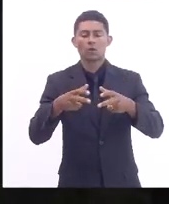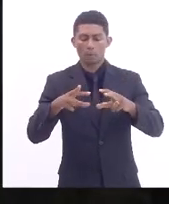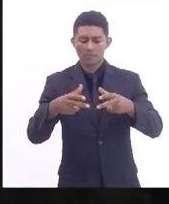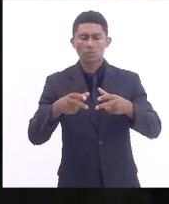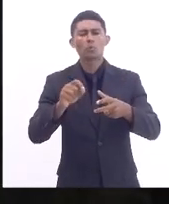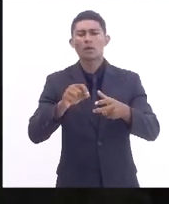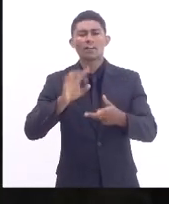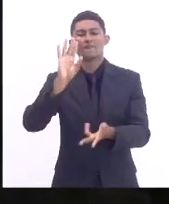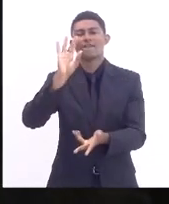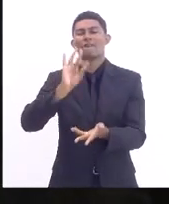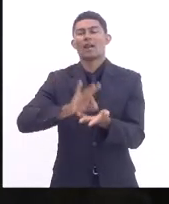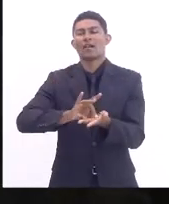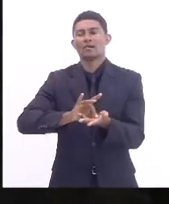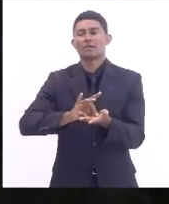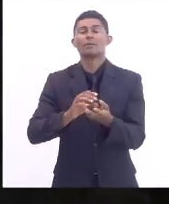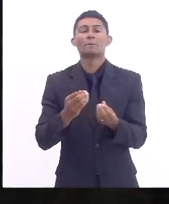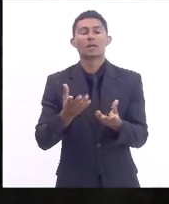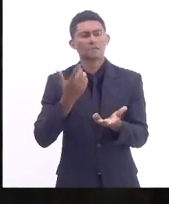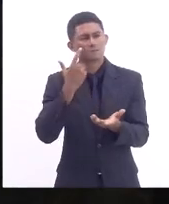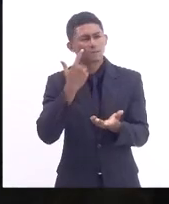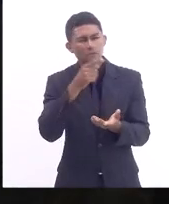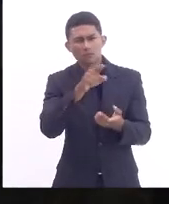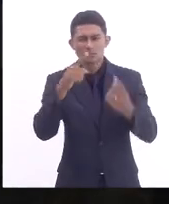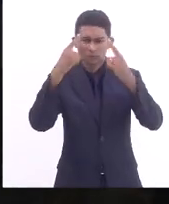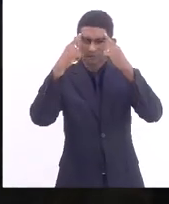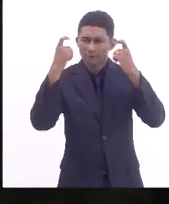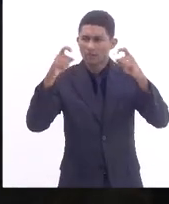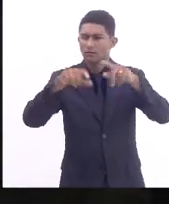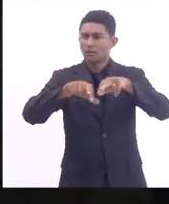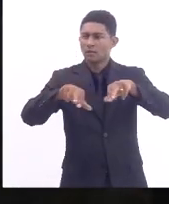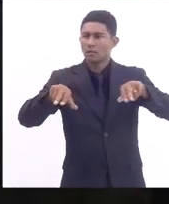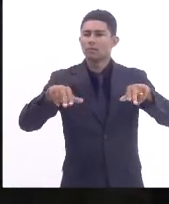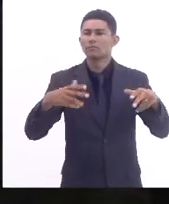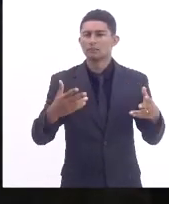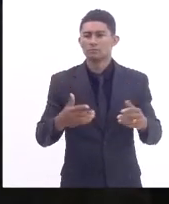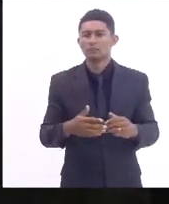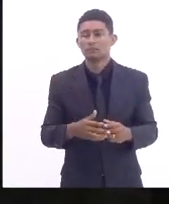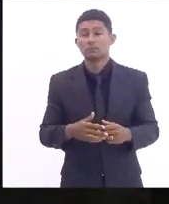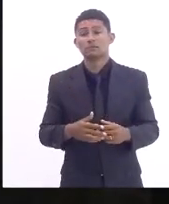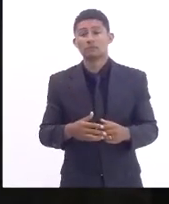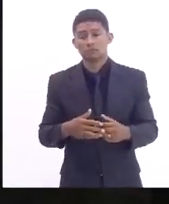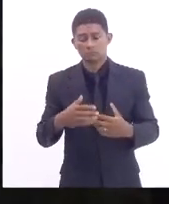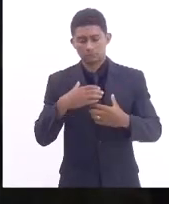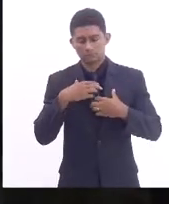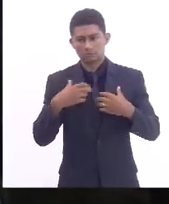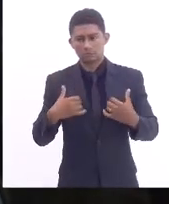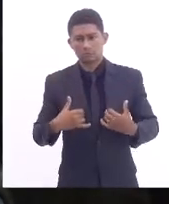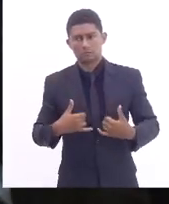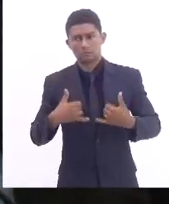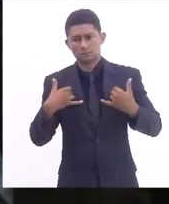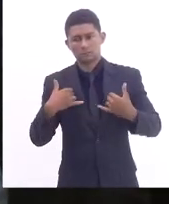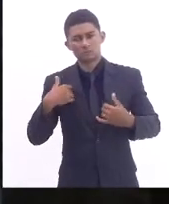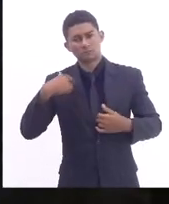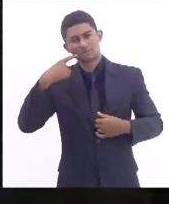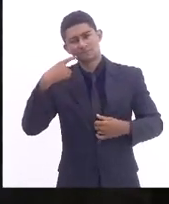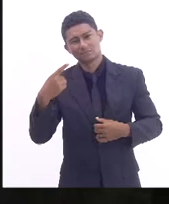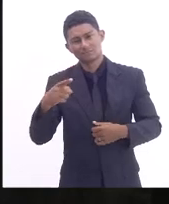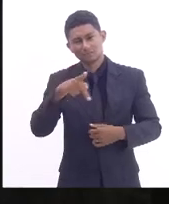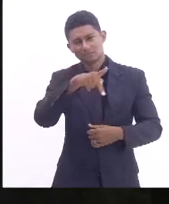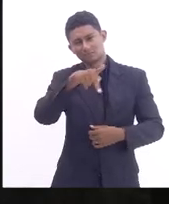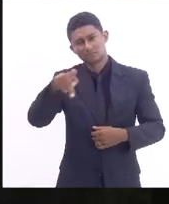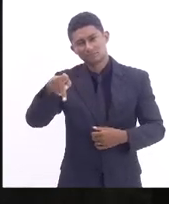Verdade para apurar as violências inclusive os objetos ficarão na ditadura e tem uma honra de ter visto quem presidiu